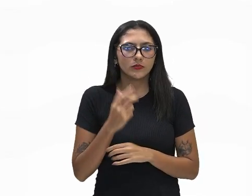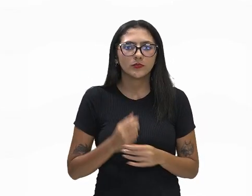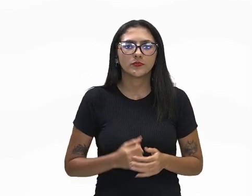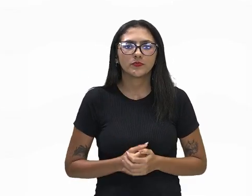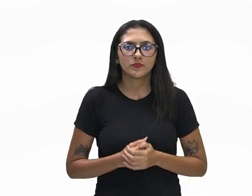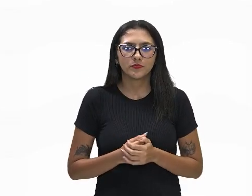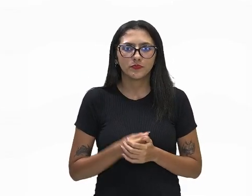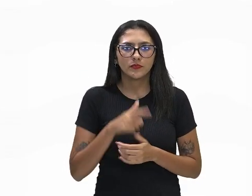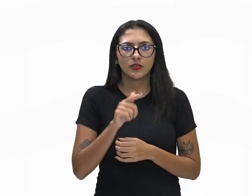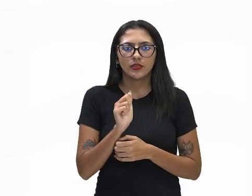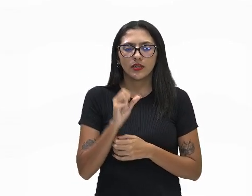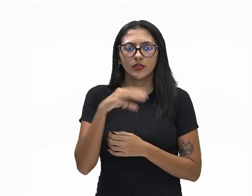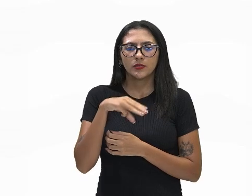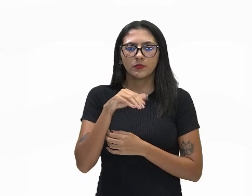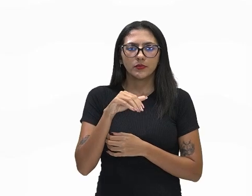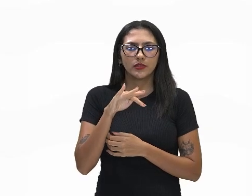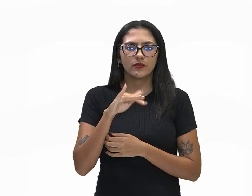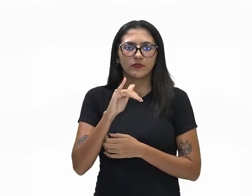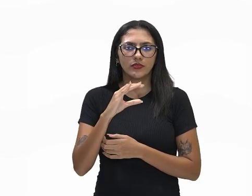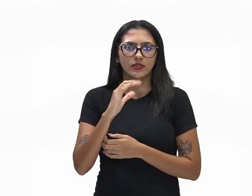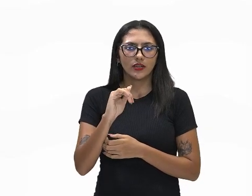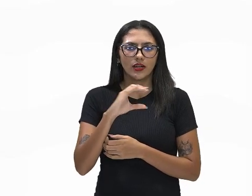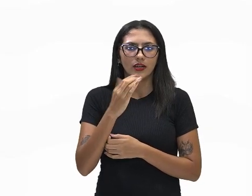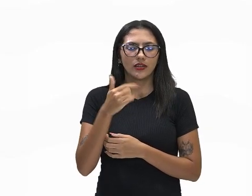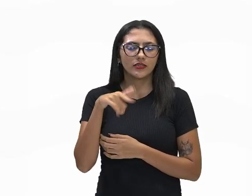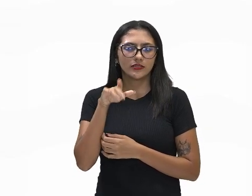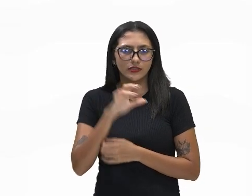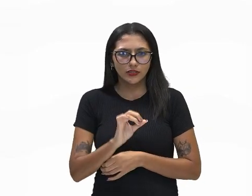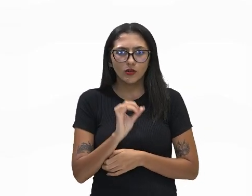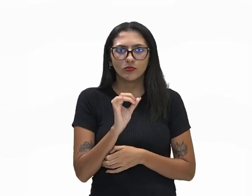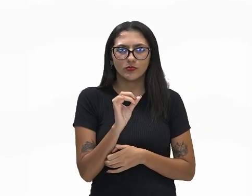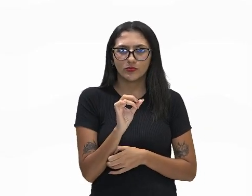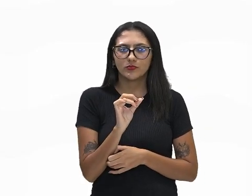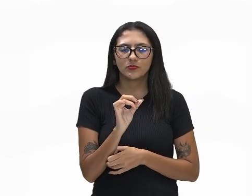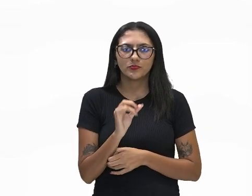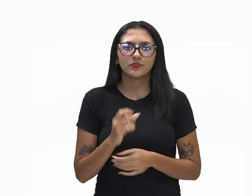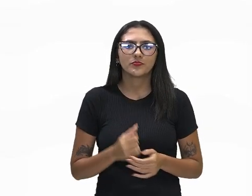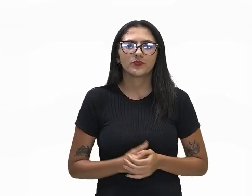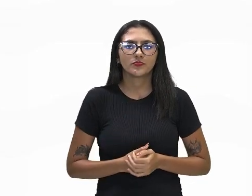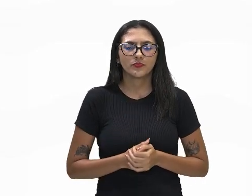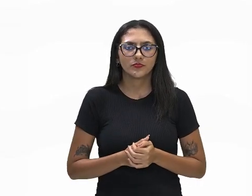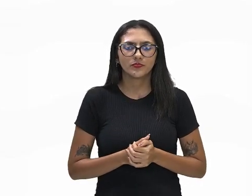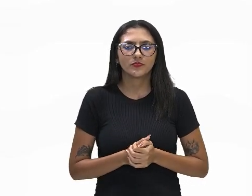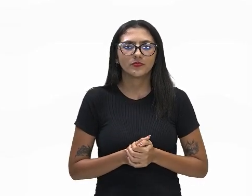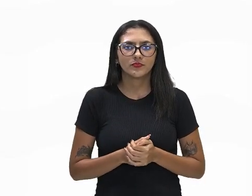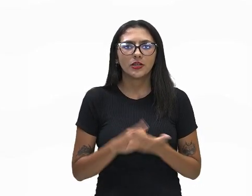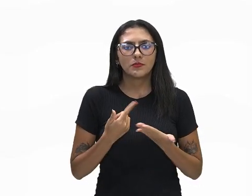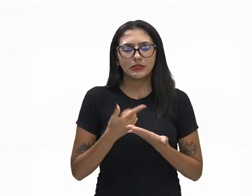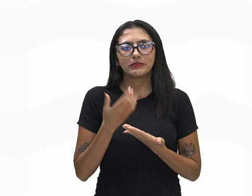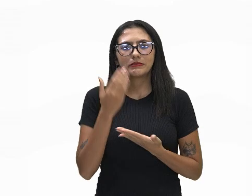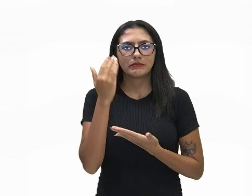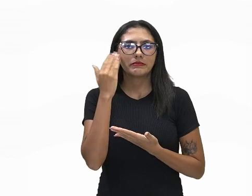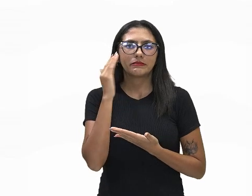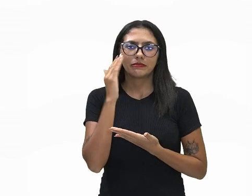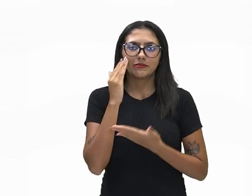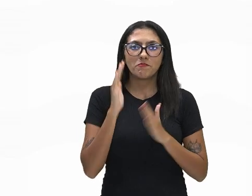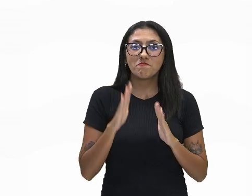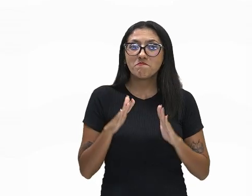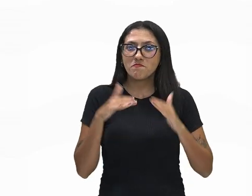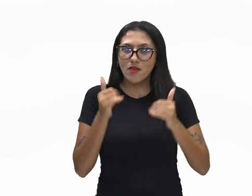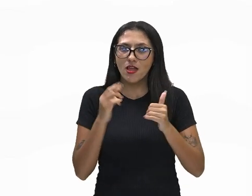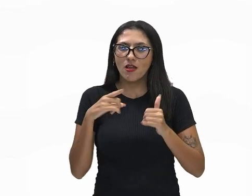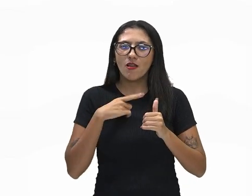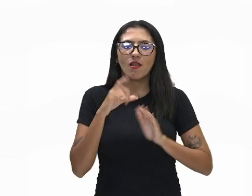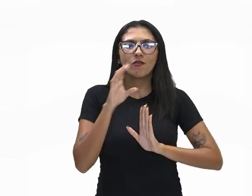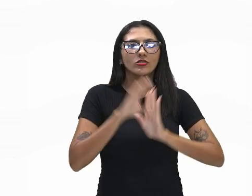a gamificação ou esportivização do virtual, que para a gente entender de forma mais clara, para